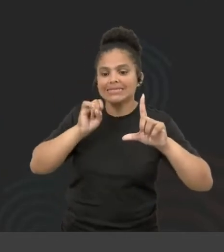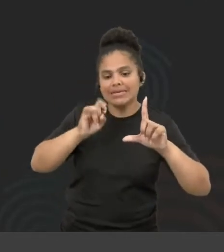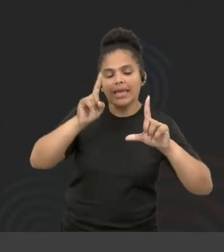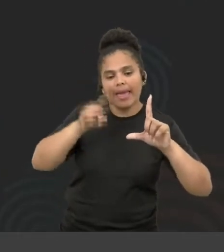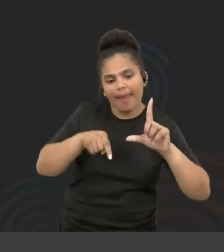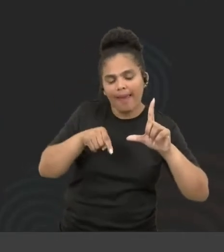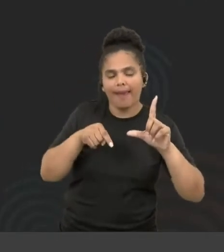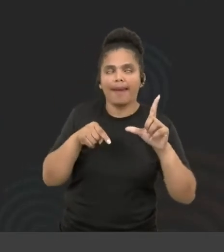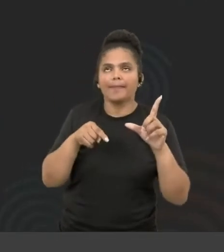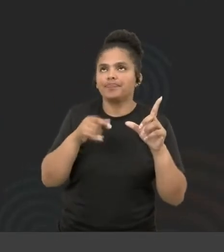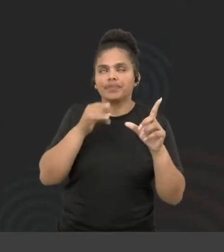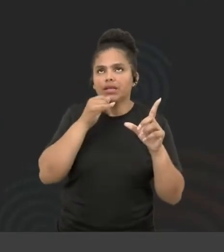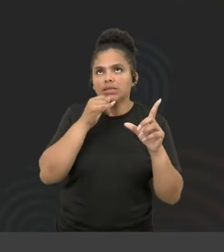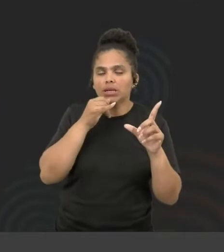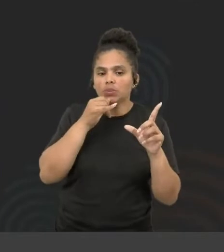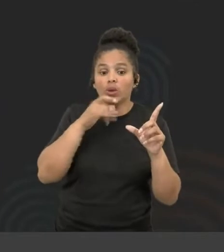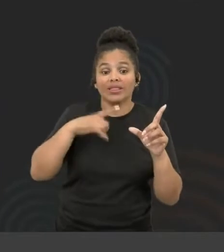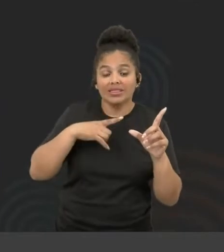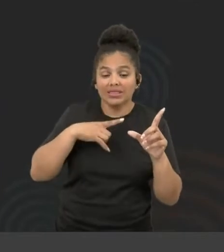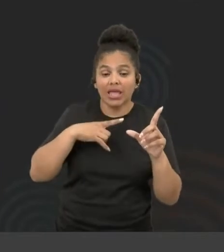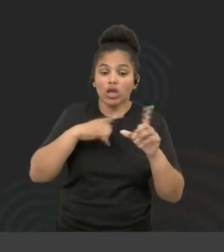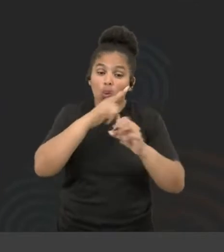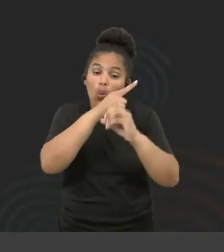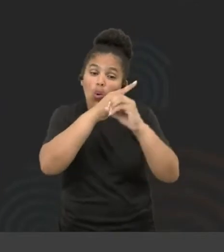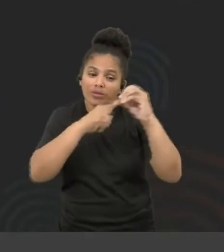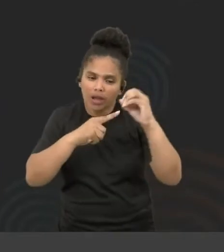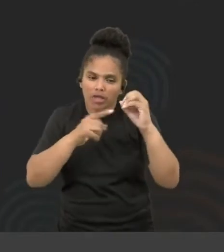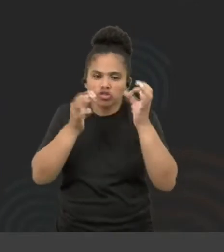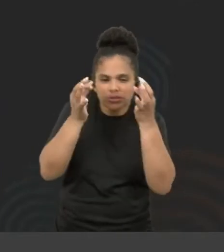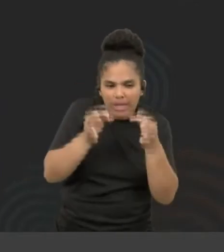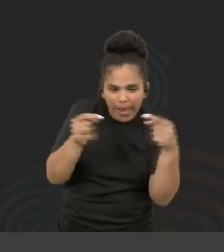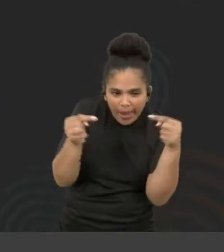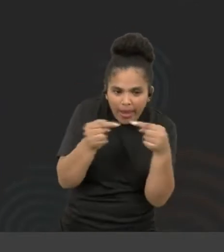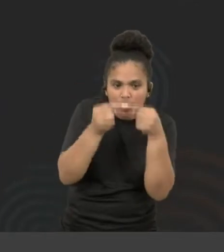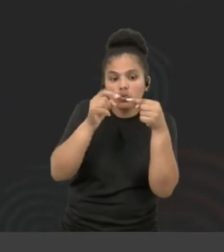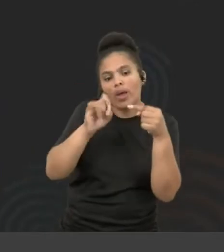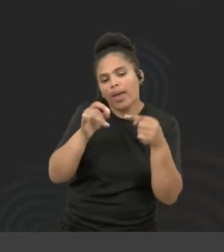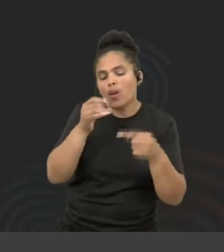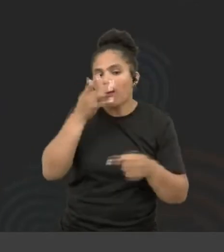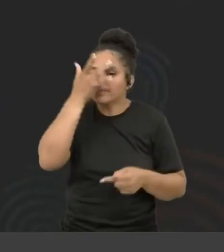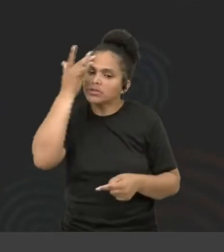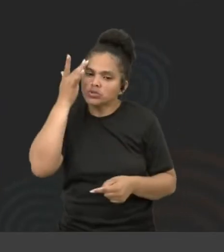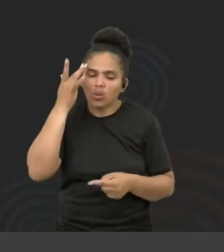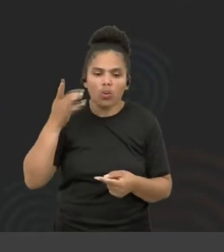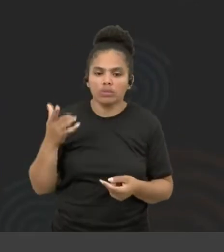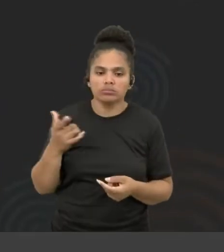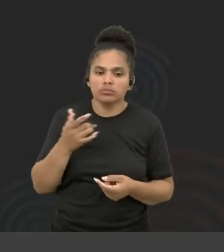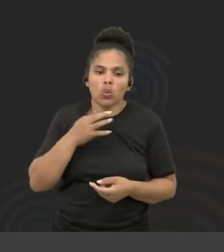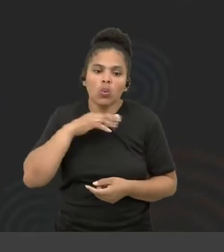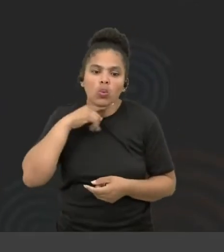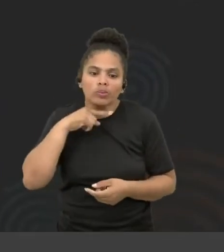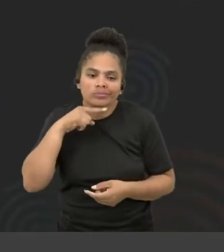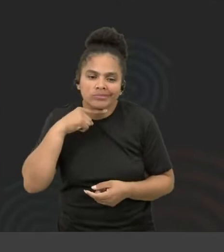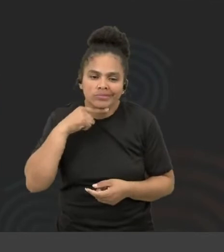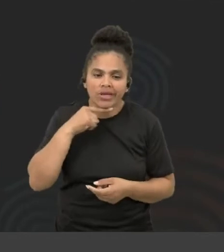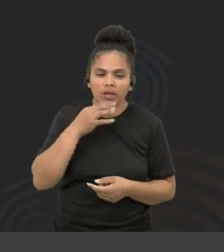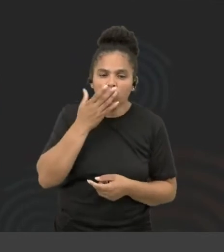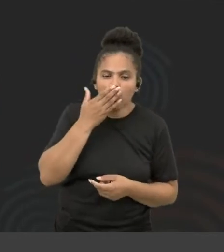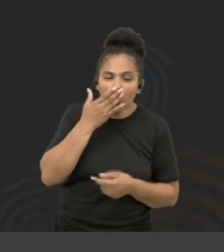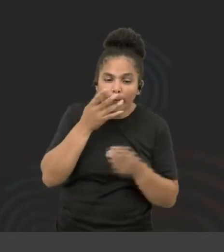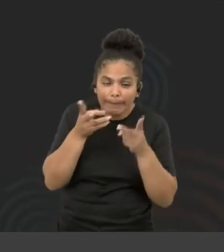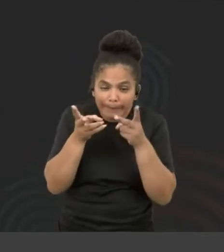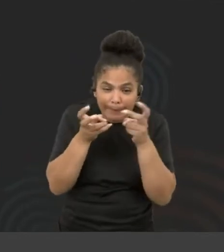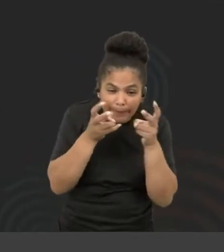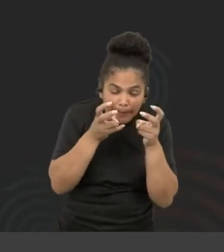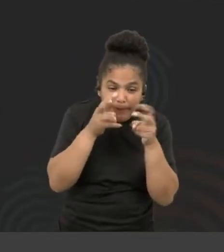você tem um contraste adequado, caso uma pessoa que não enxergue uma determinada cor acesse a sua aplicação.